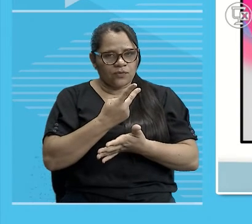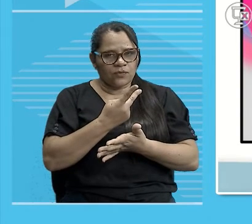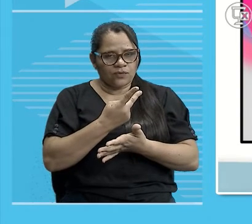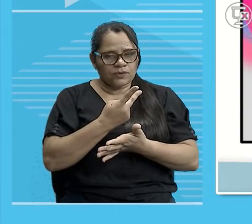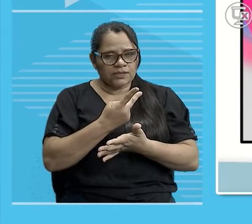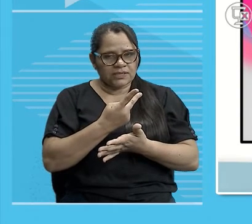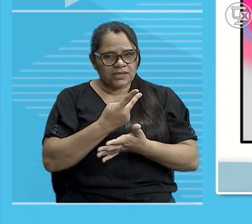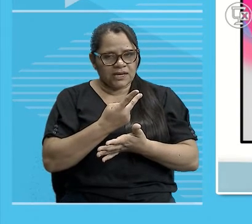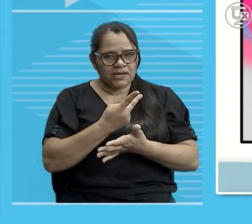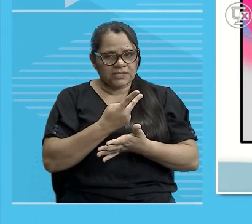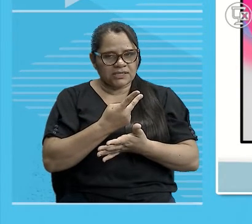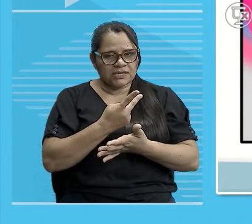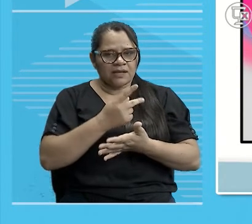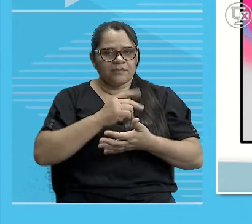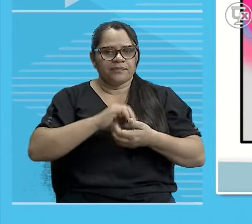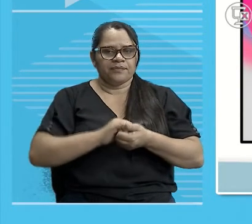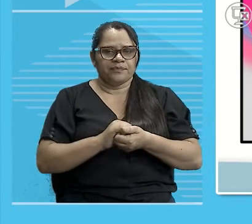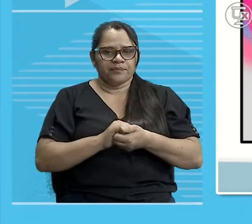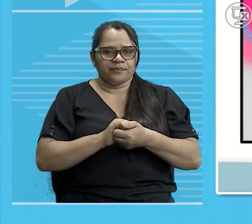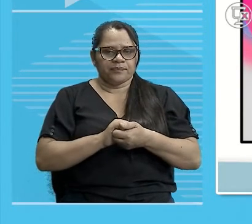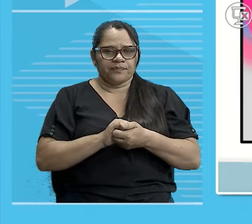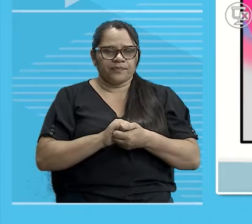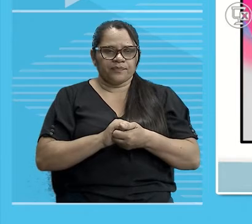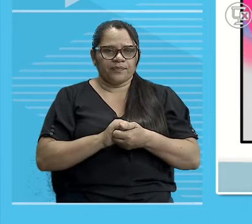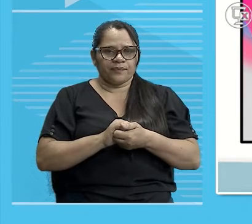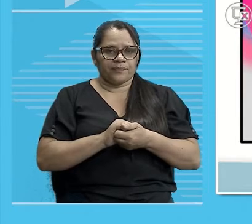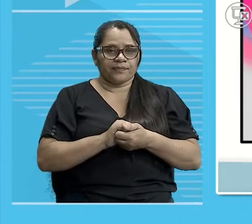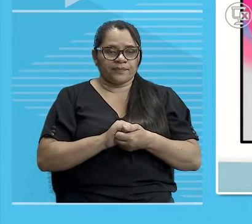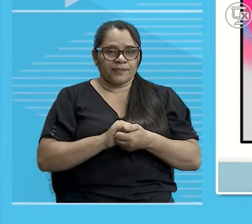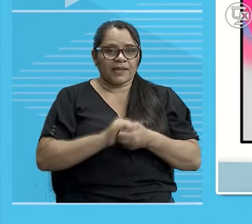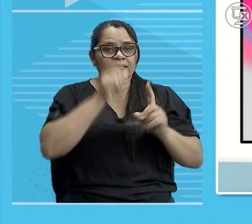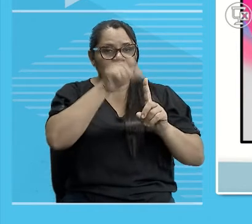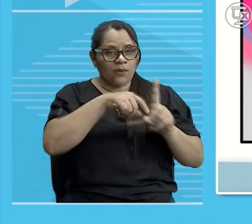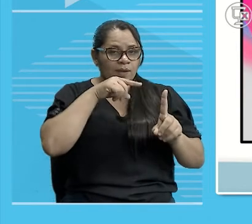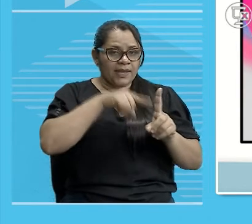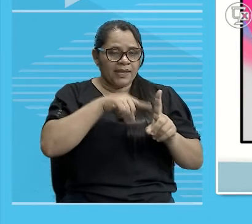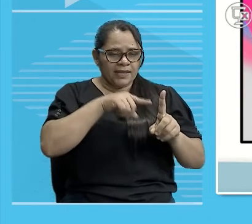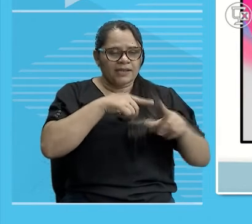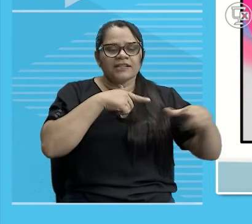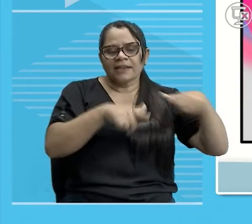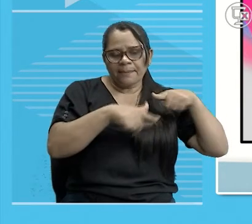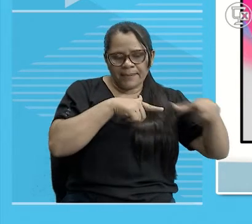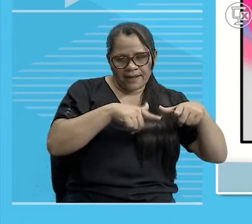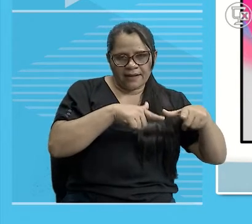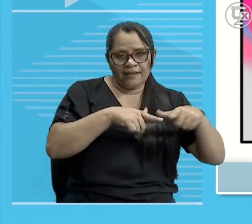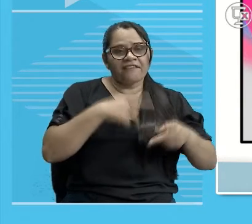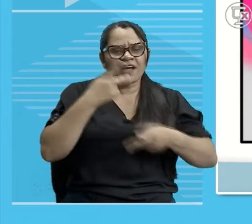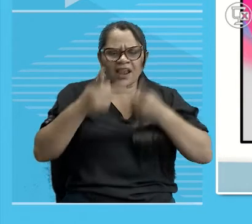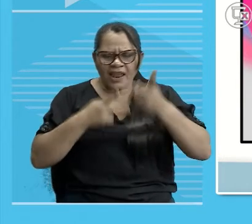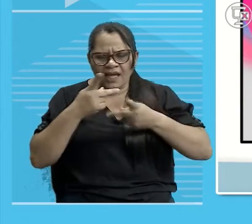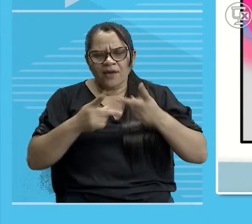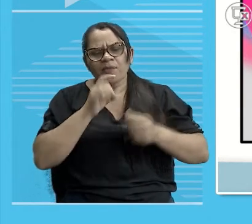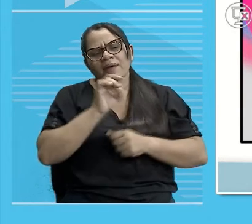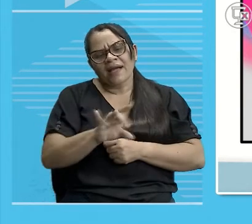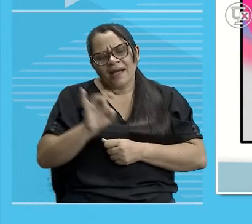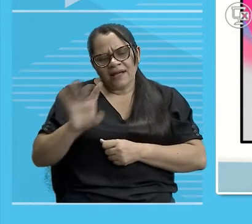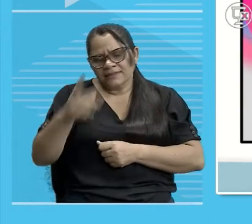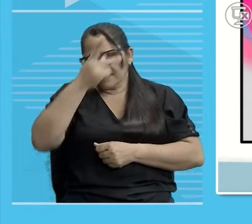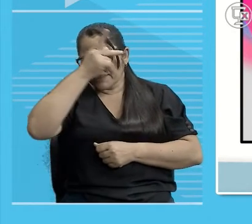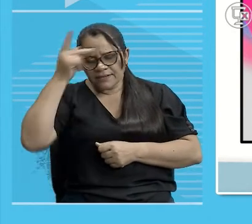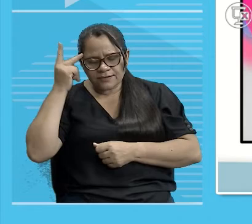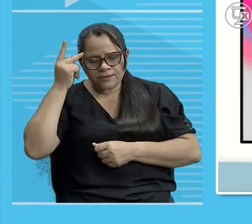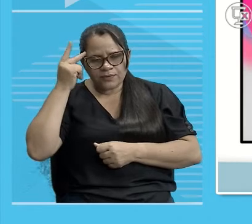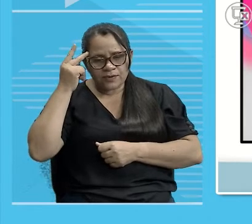mudança aconteça certo ele vai trabalhar falar com as pessoas vai orientar vai